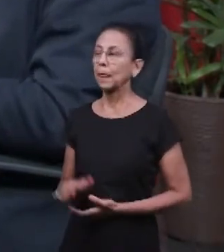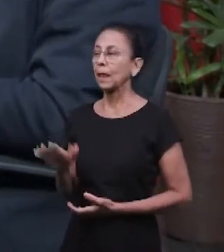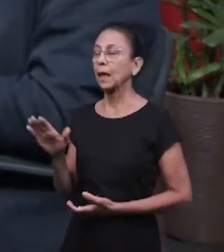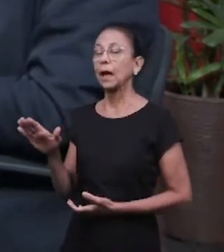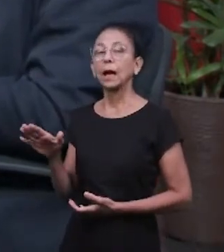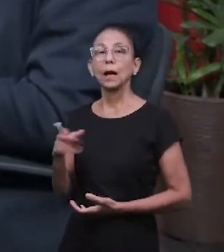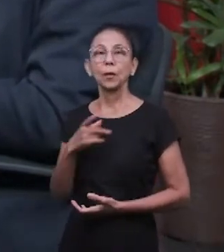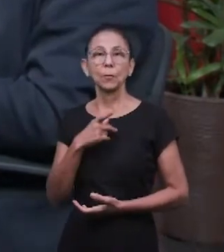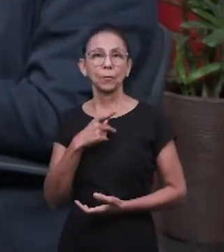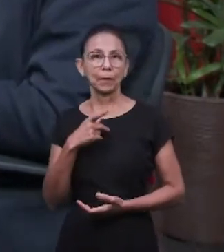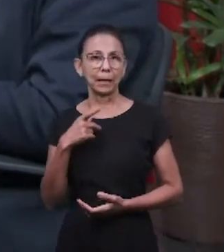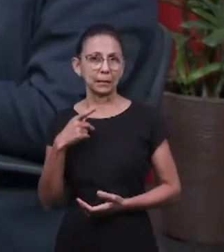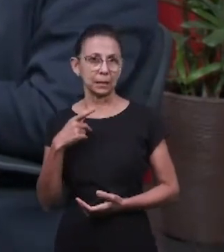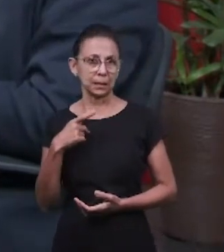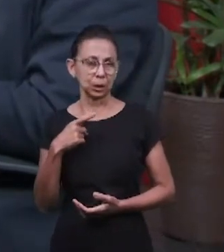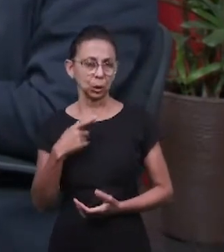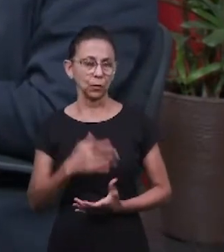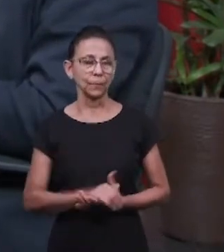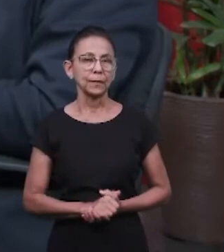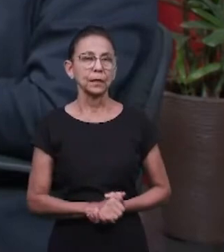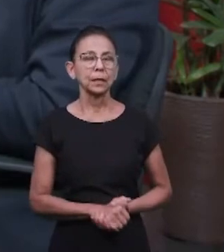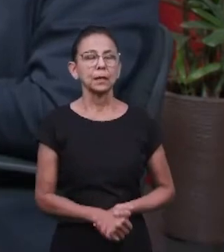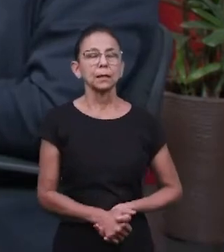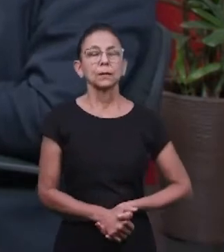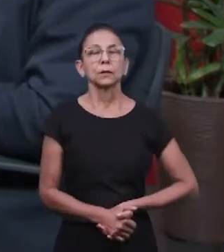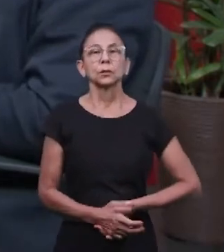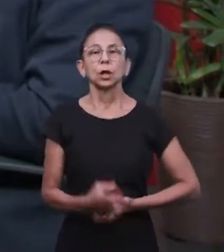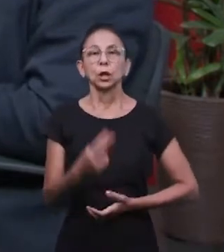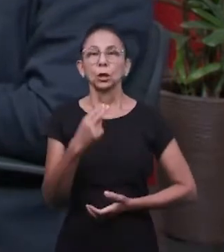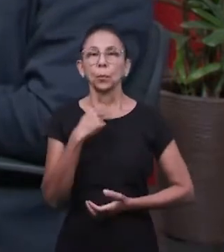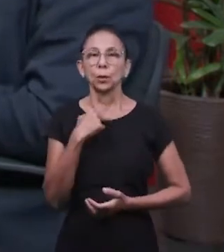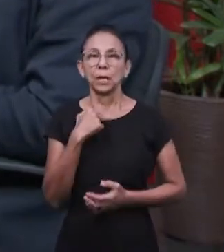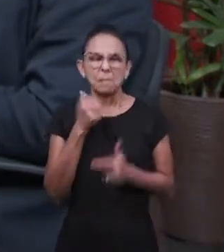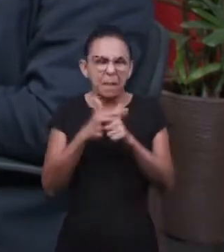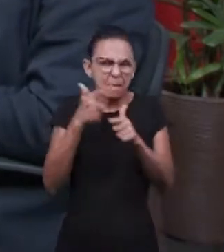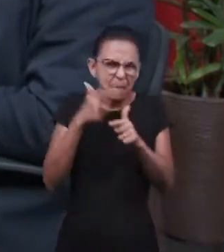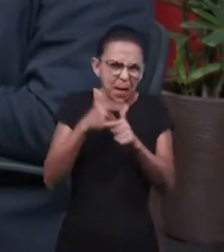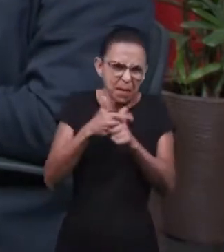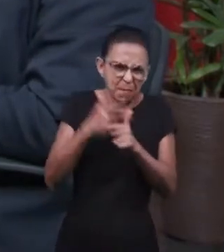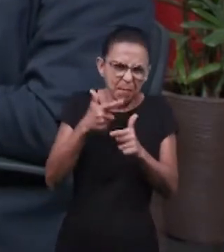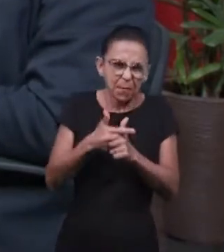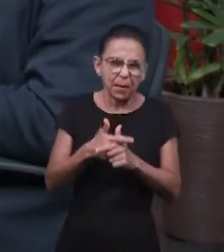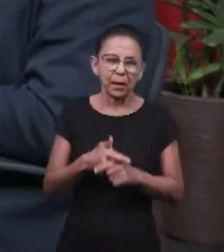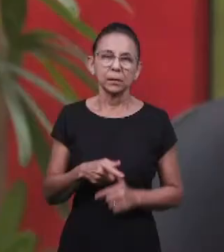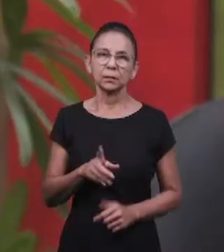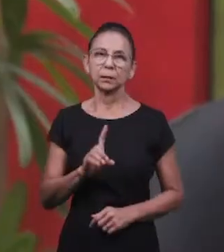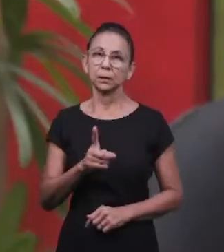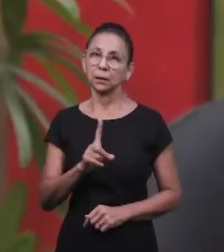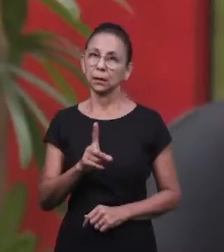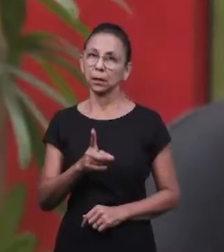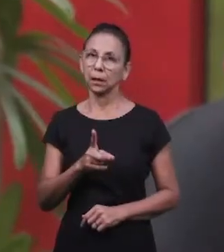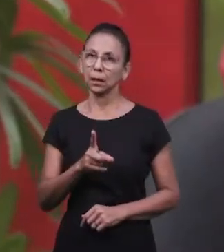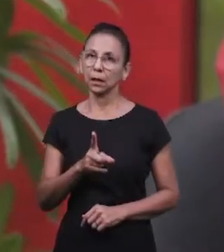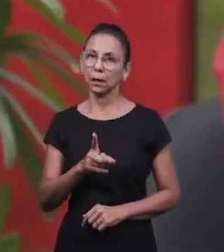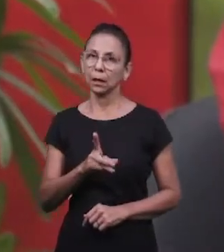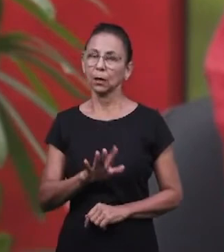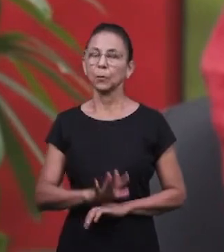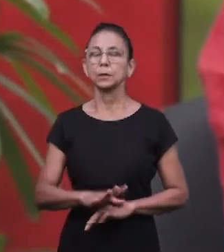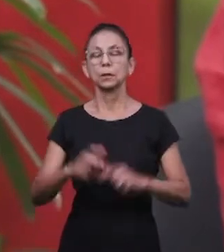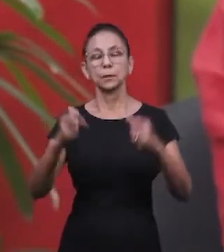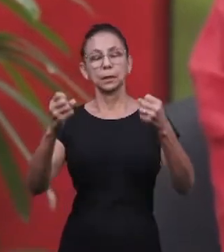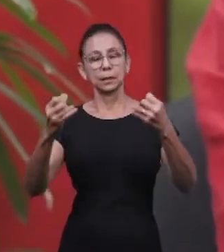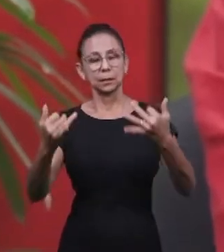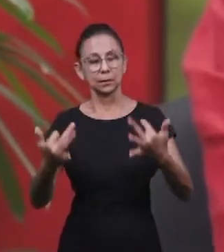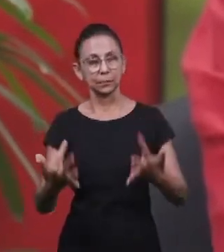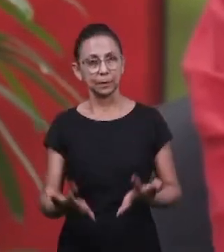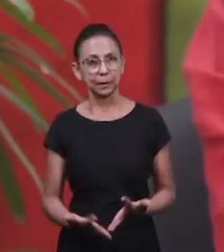está falando de não ser grosseiro. Nós vamos Exatamente. dizer não, nós vamos explicar por que eu não posso comprar a